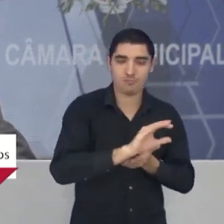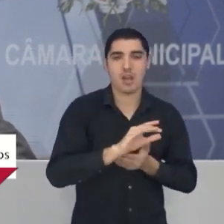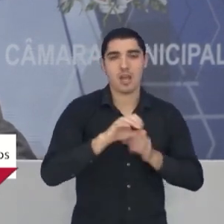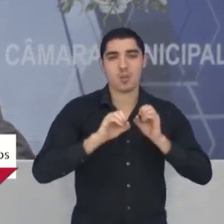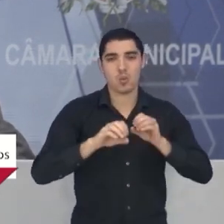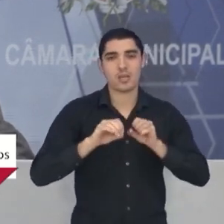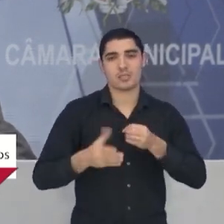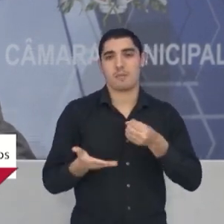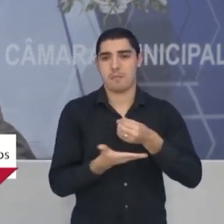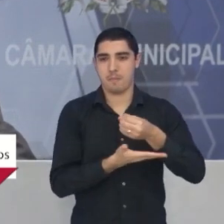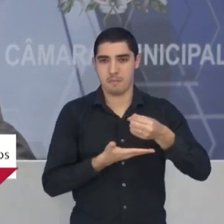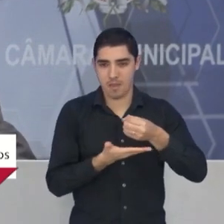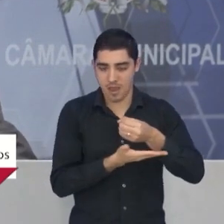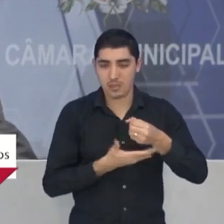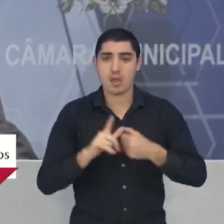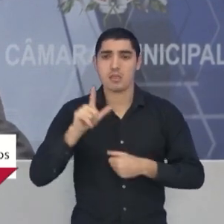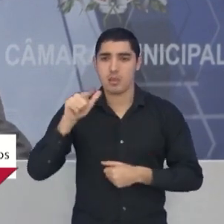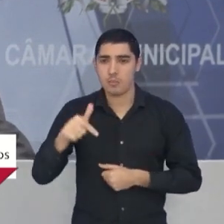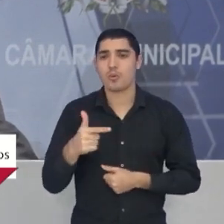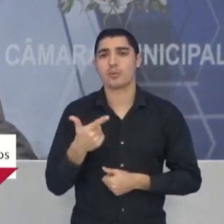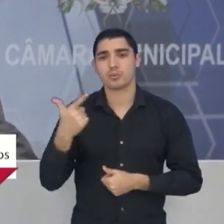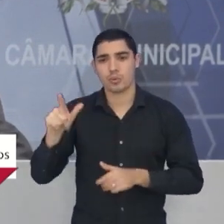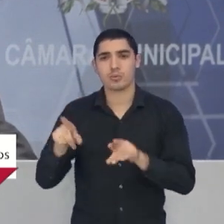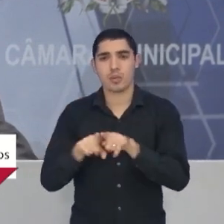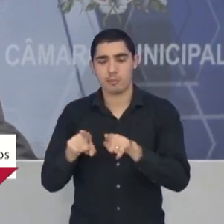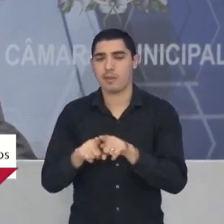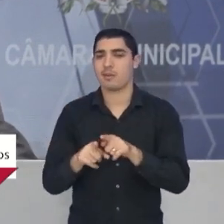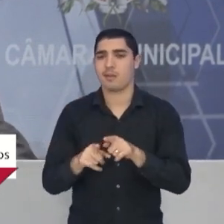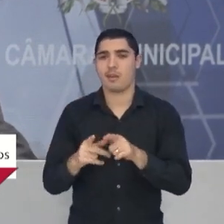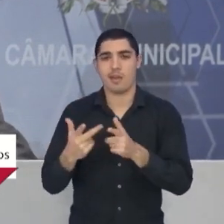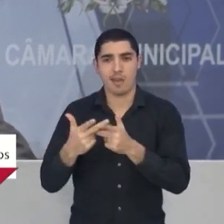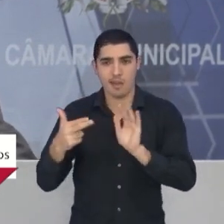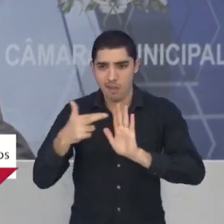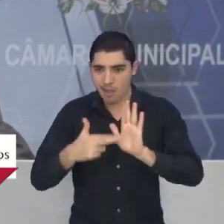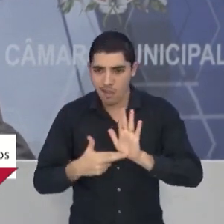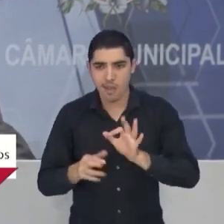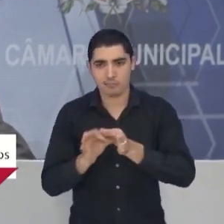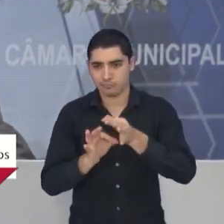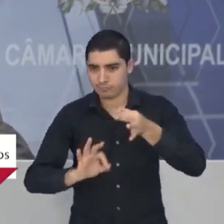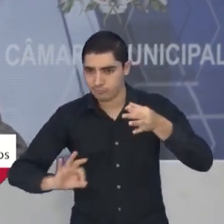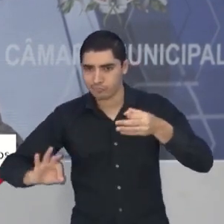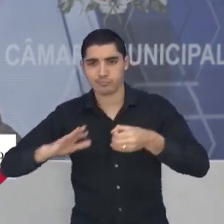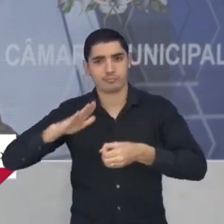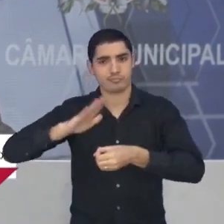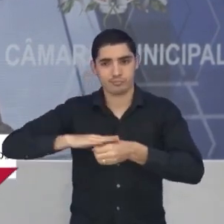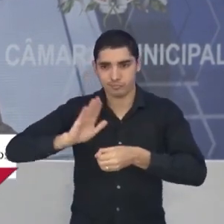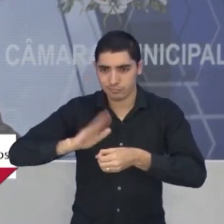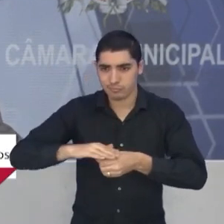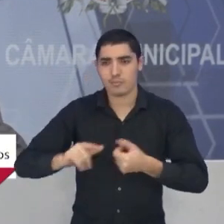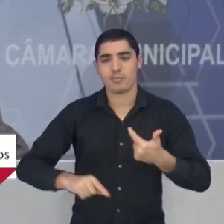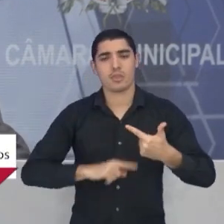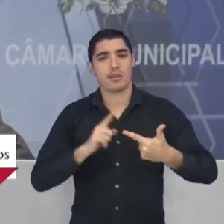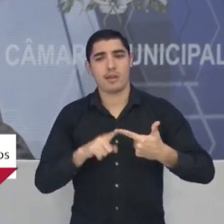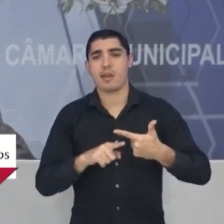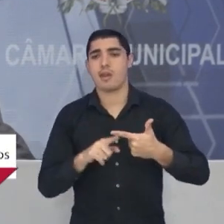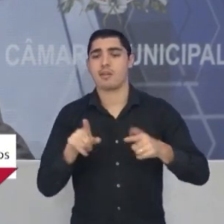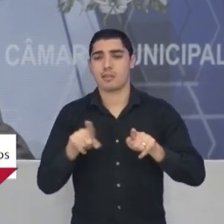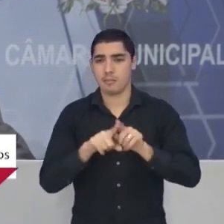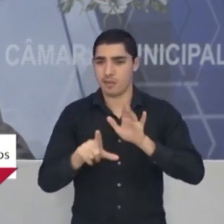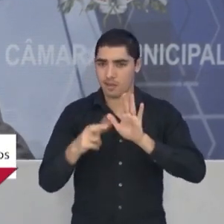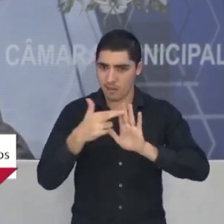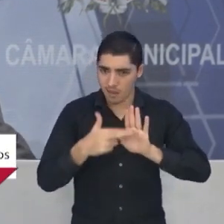Marcos legais de saneamento Marco legal da saúde em 1990 com a lei